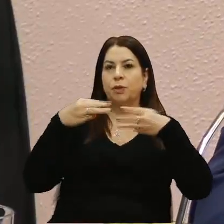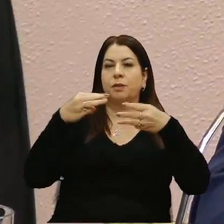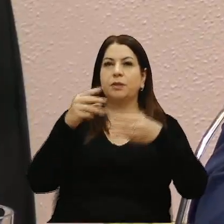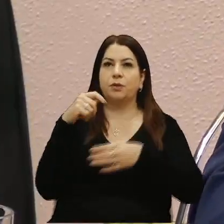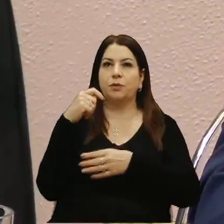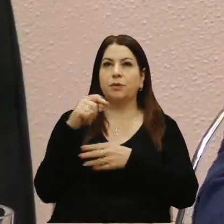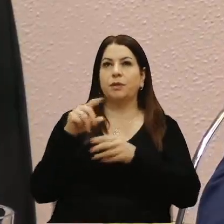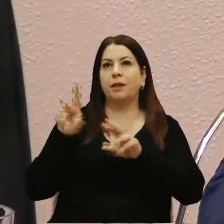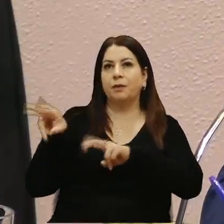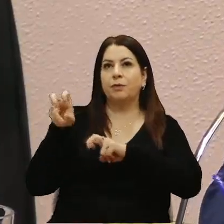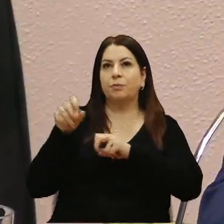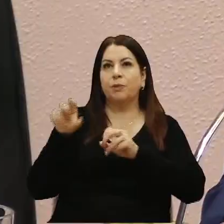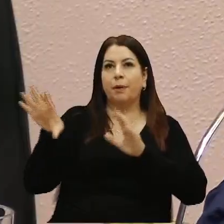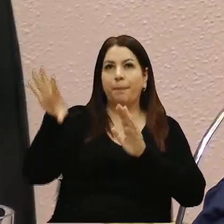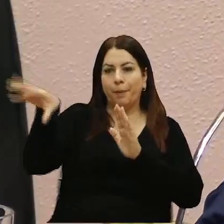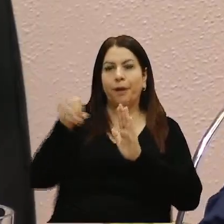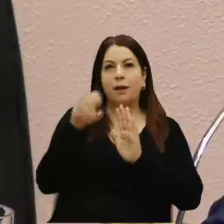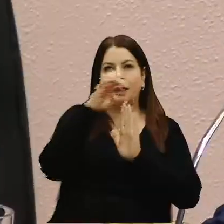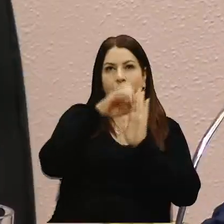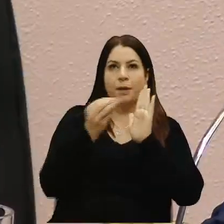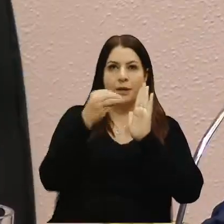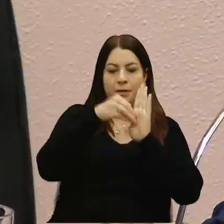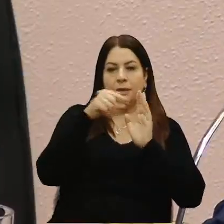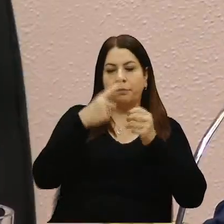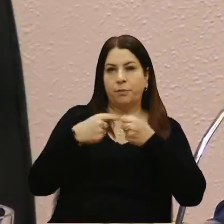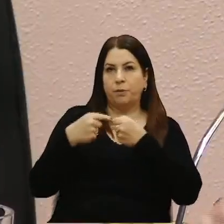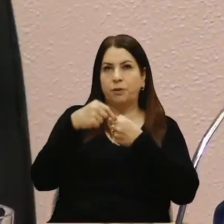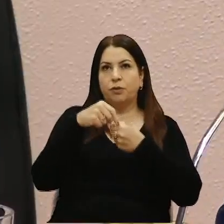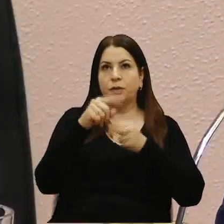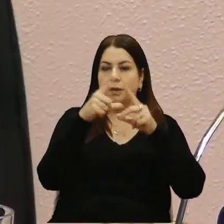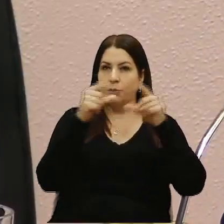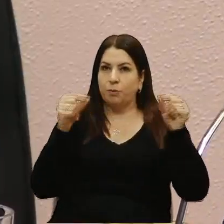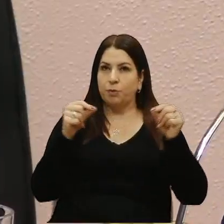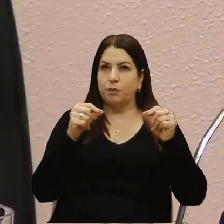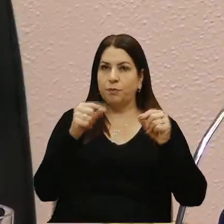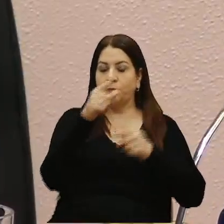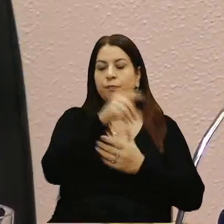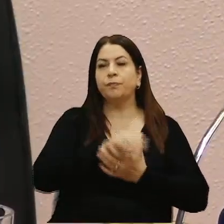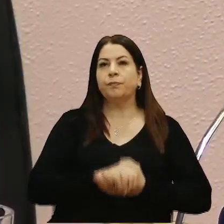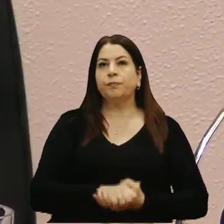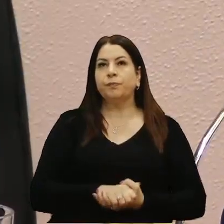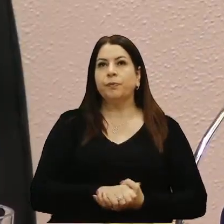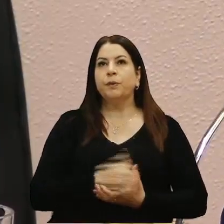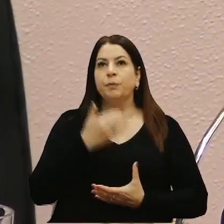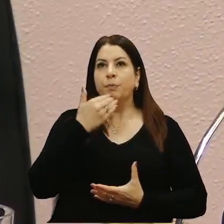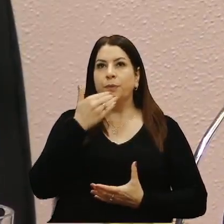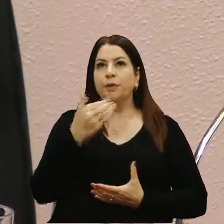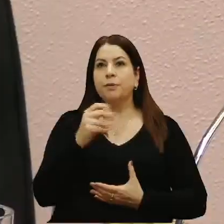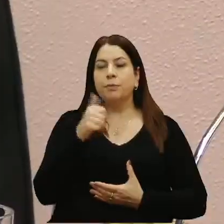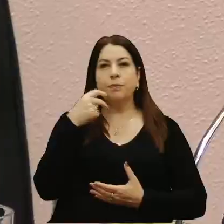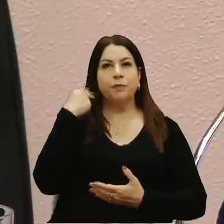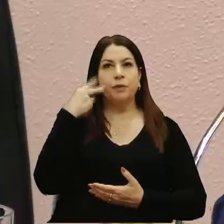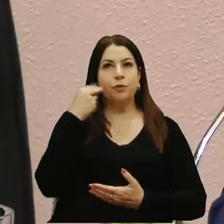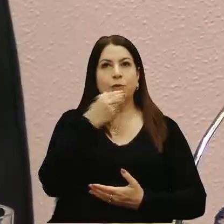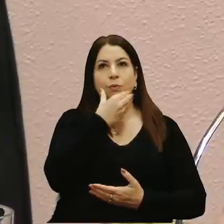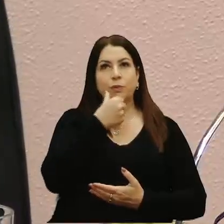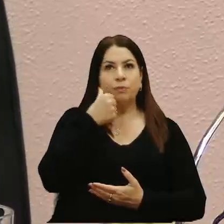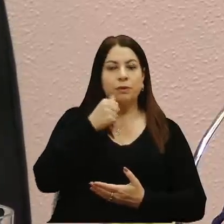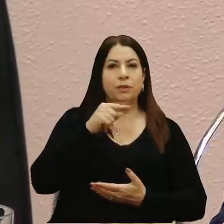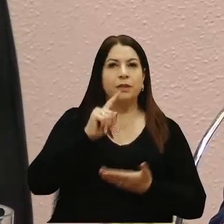para buscar emendas parlamentares para o município em Brasília, Distrito Federal. Solicito às vereadoras e